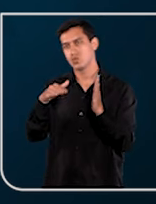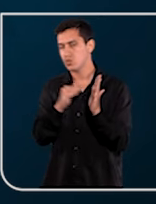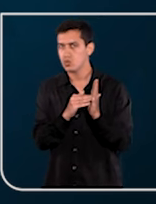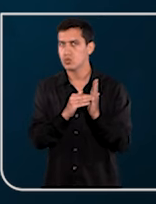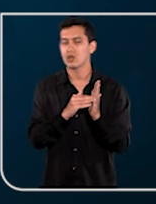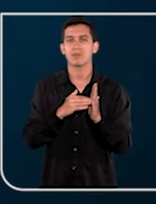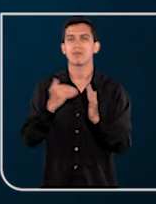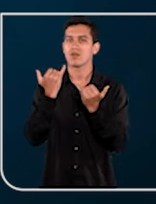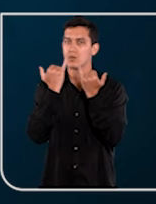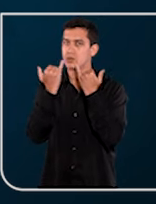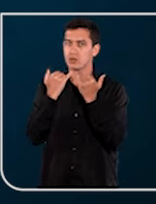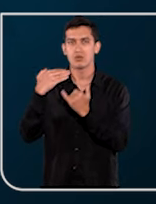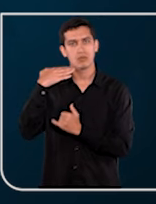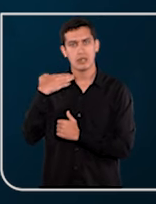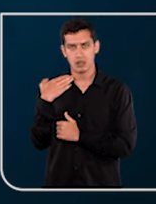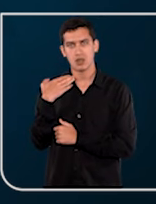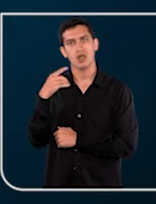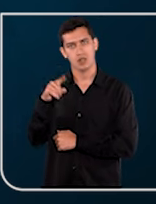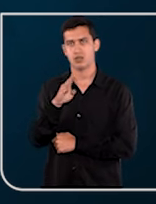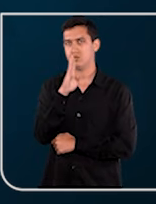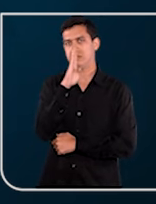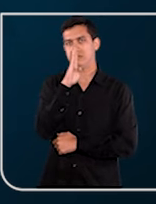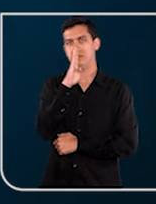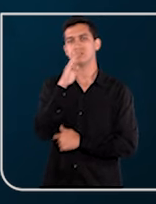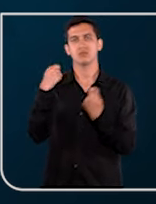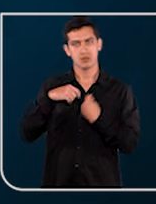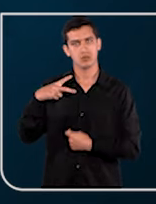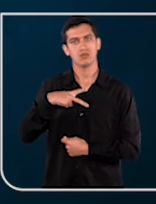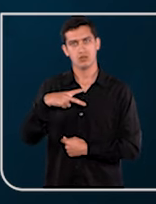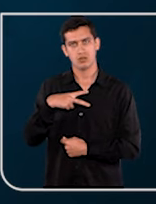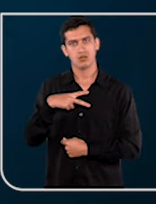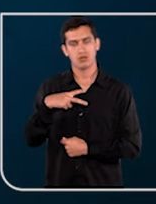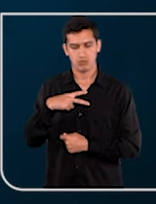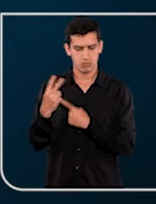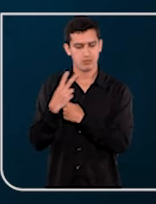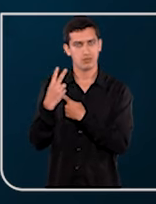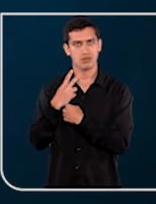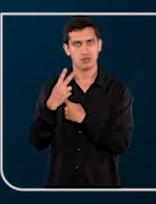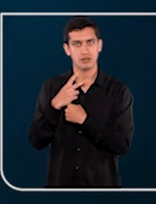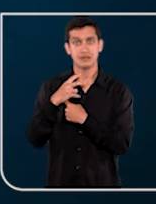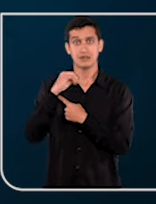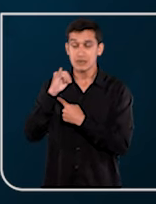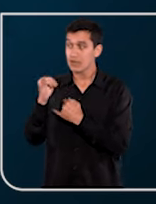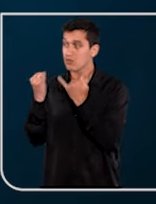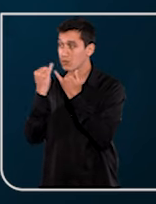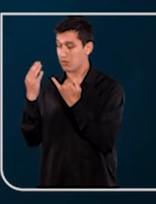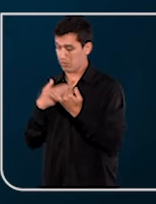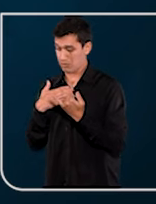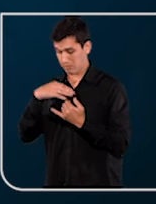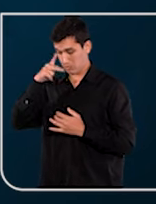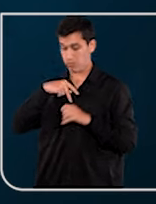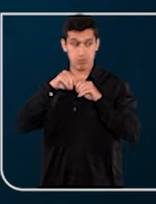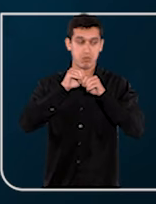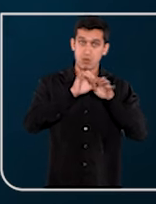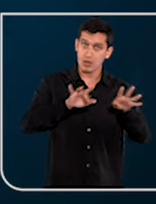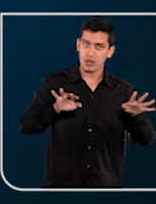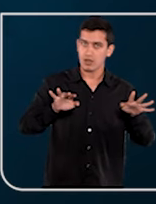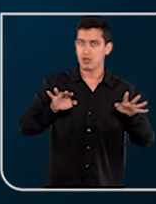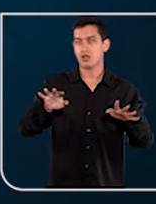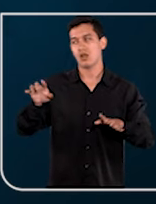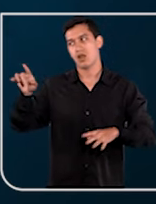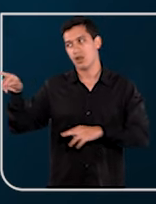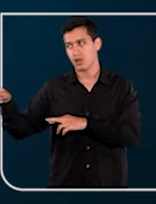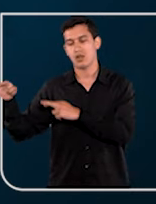são sigilosos e precisam ser protegidos. Quando há um vazamento desses dados, há uma falha na prestação de serviço e